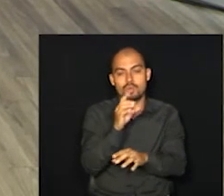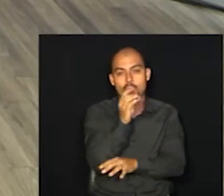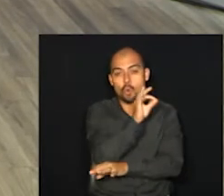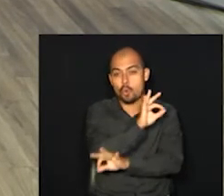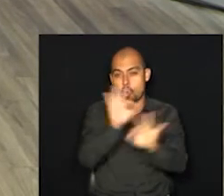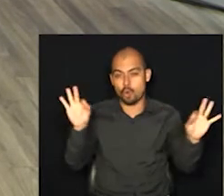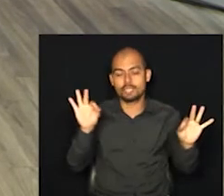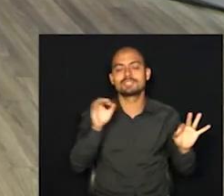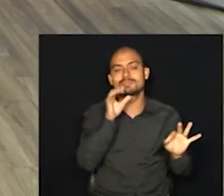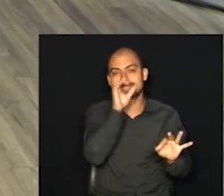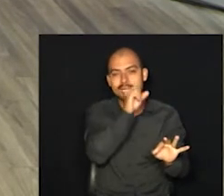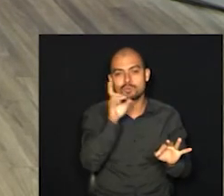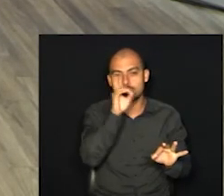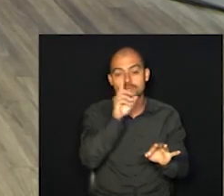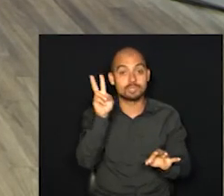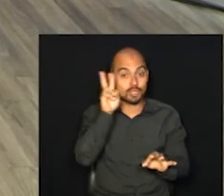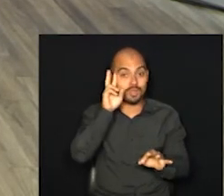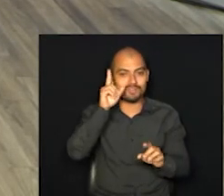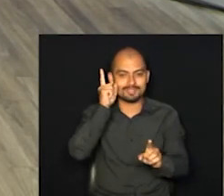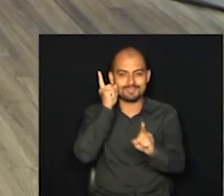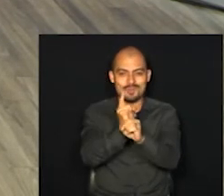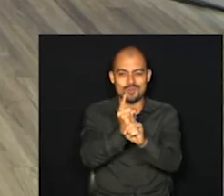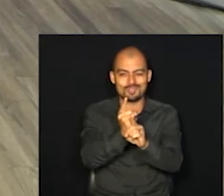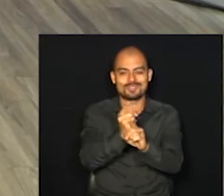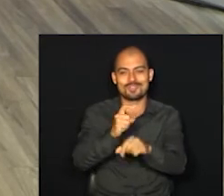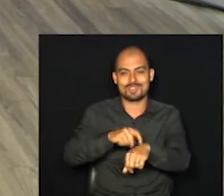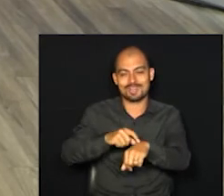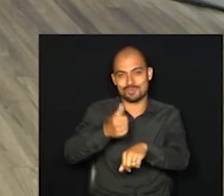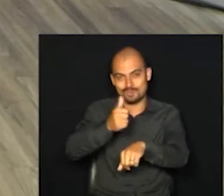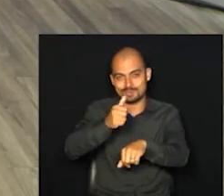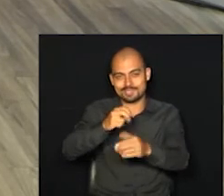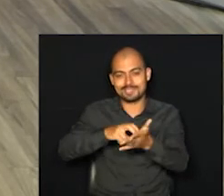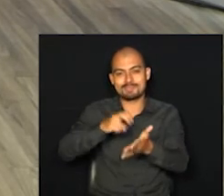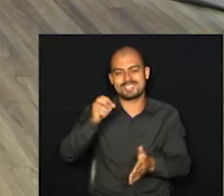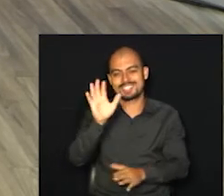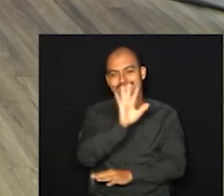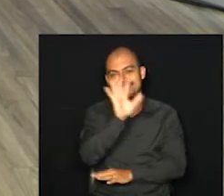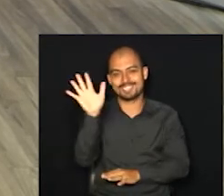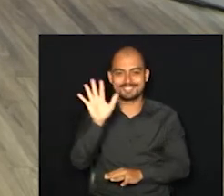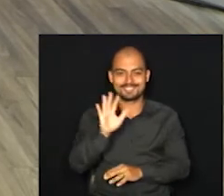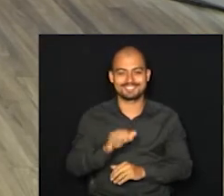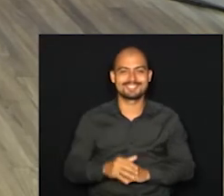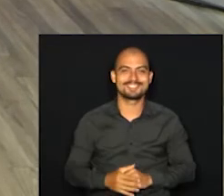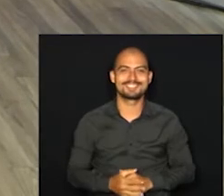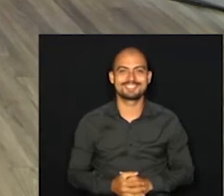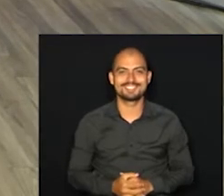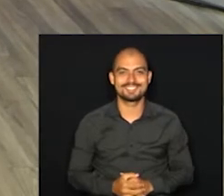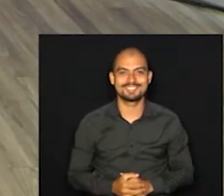semana e nos vemos na segunda-feira às 11 horas da manhã. Até lá. Tchau, tchau.